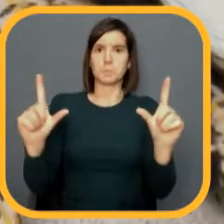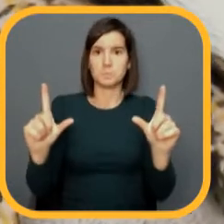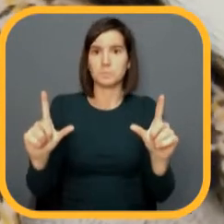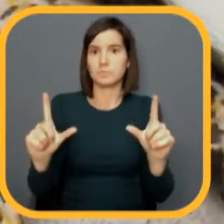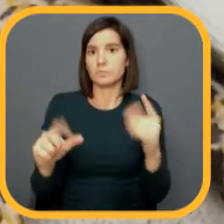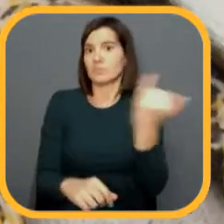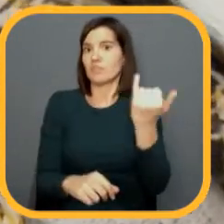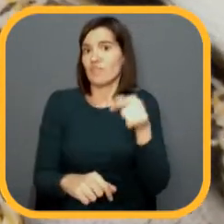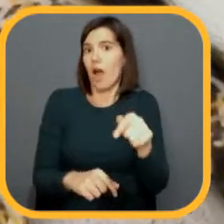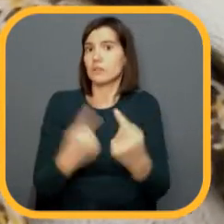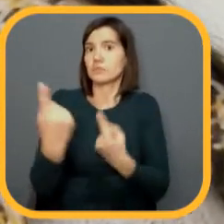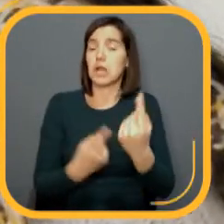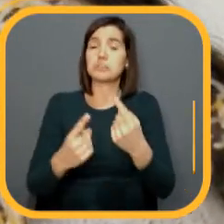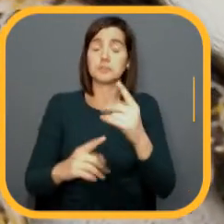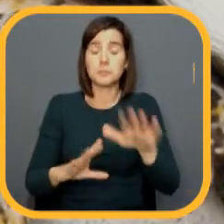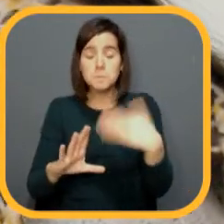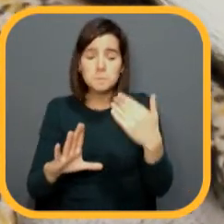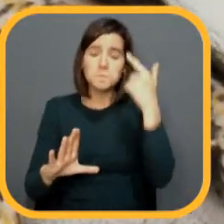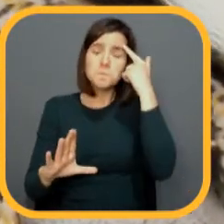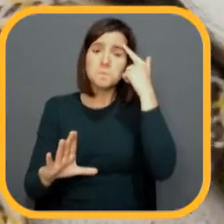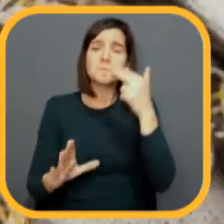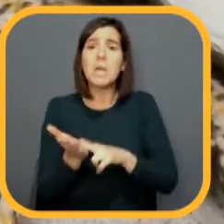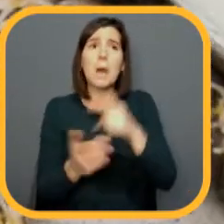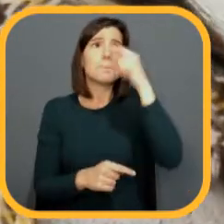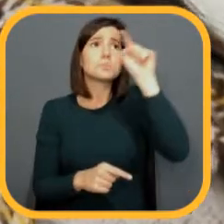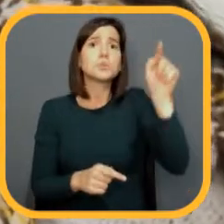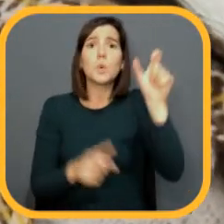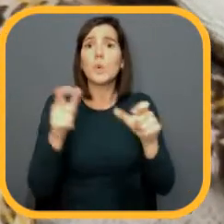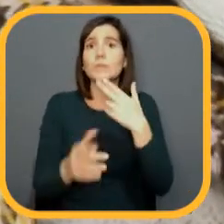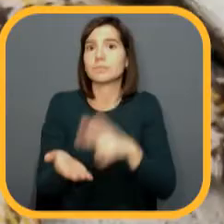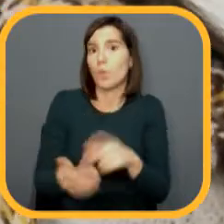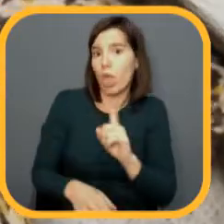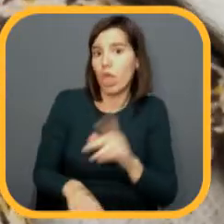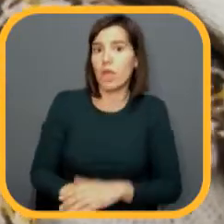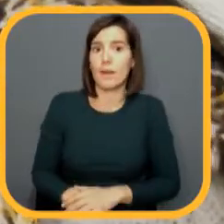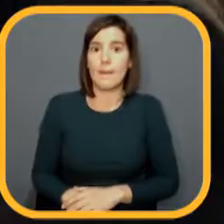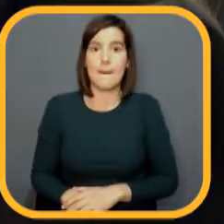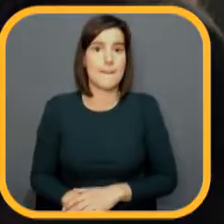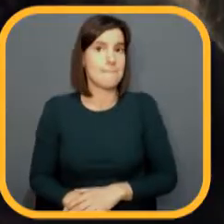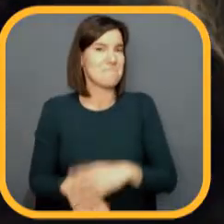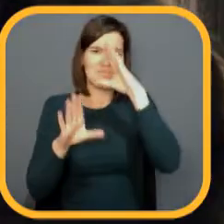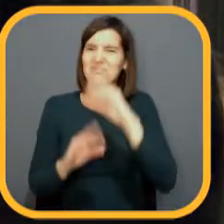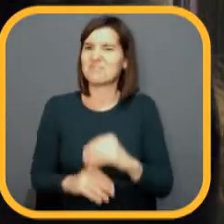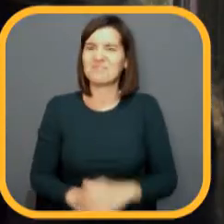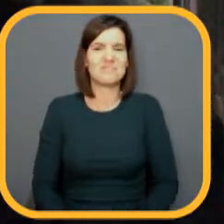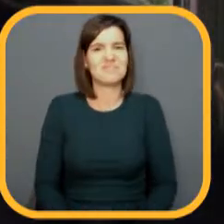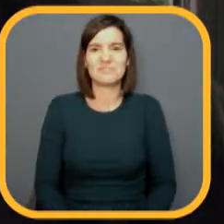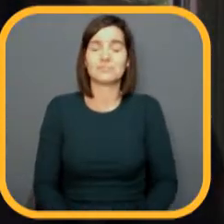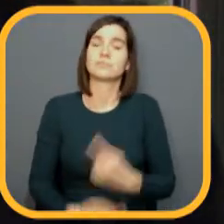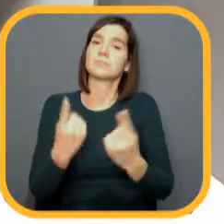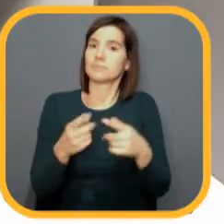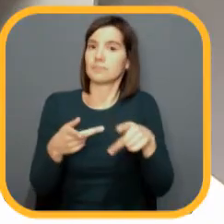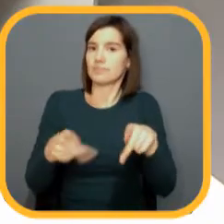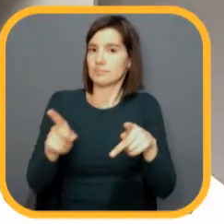computadores, das contas falsas, que às vezes nos levam a achar que são outras pessoas e não é bem isso. Não sei